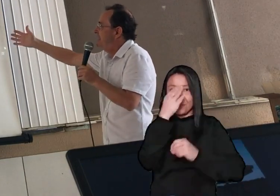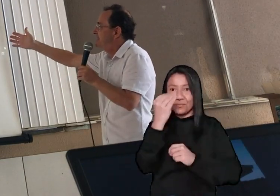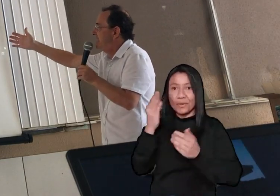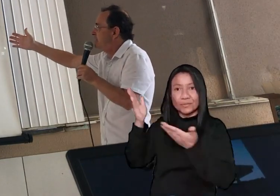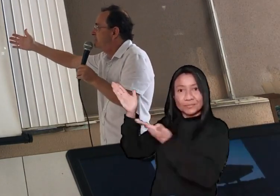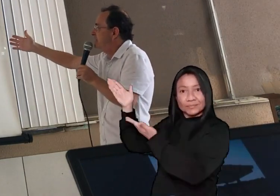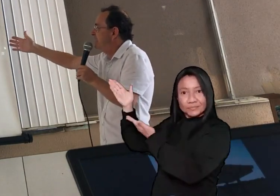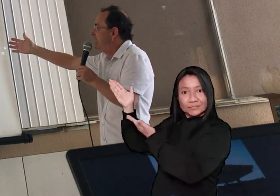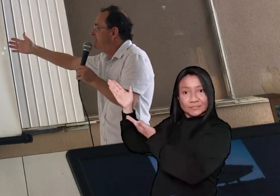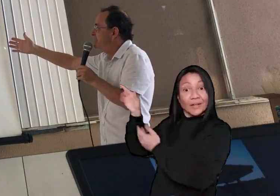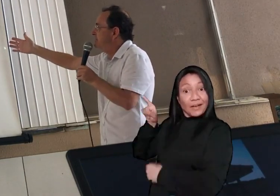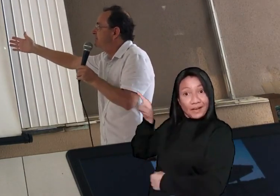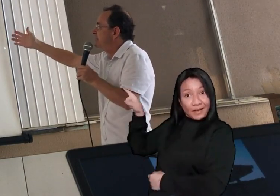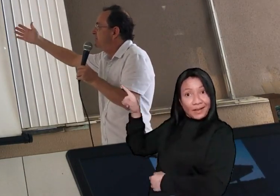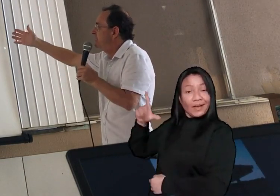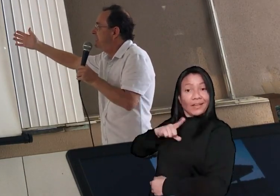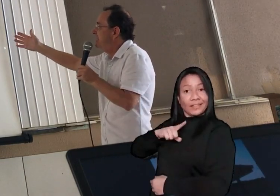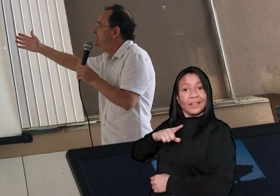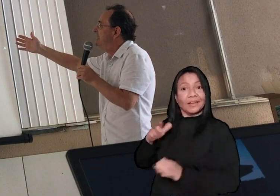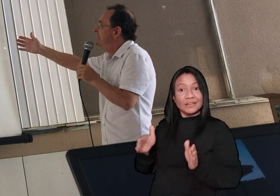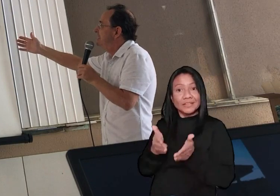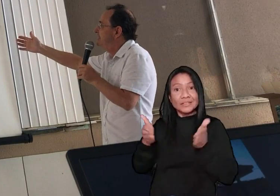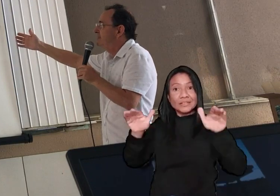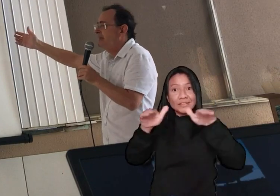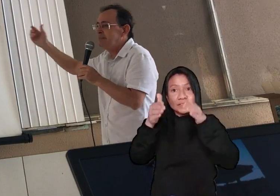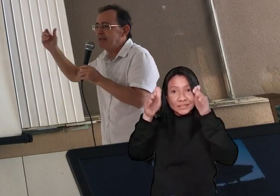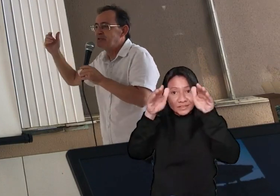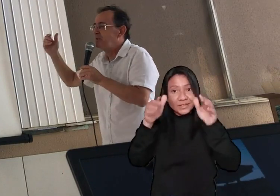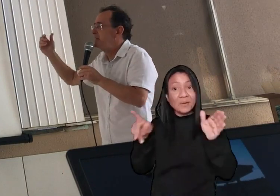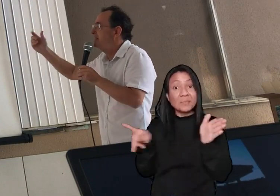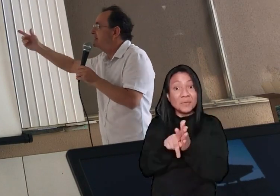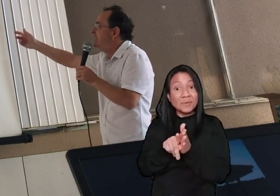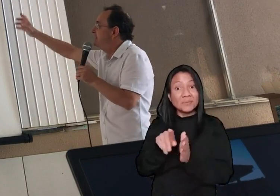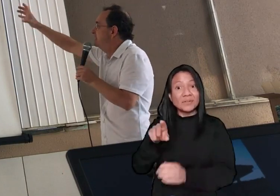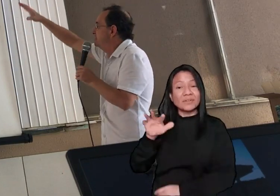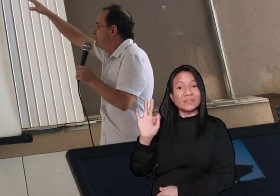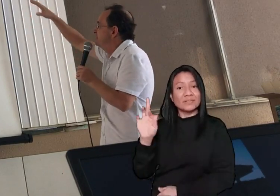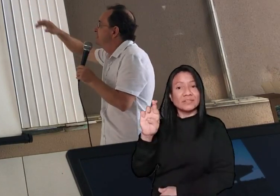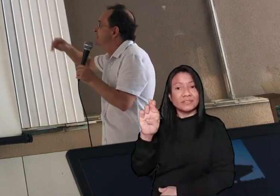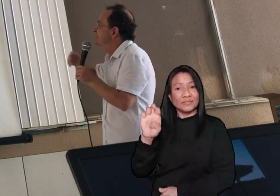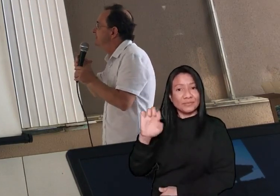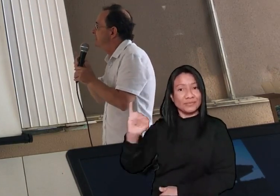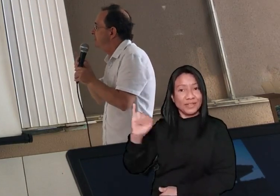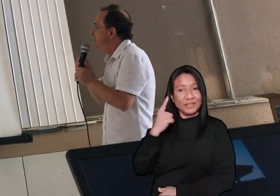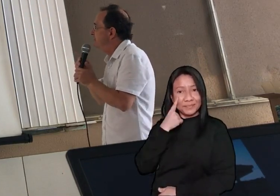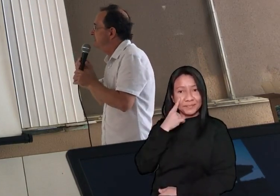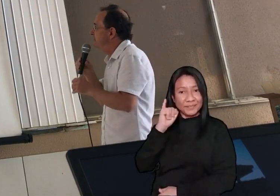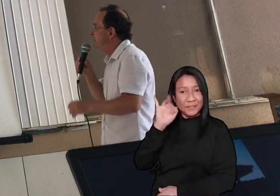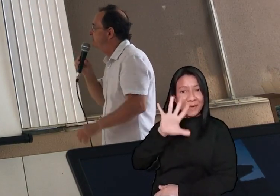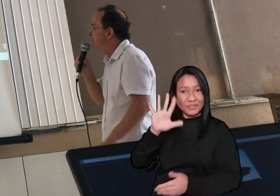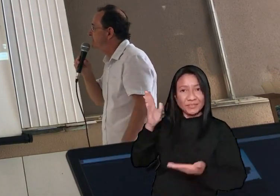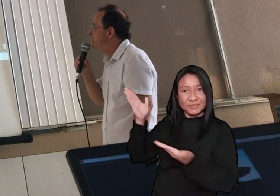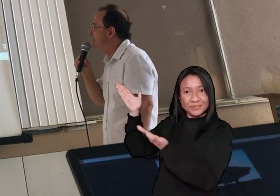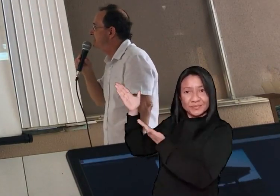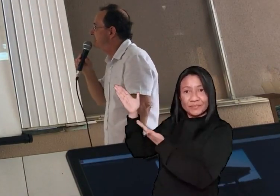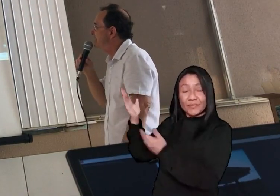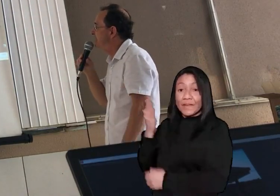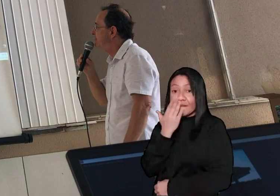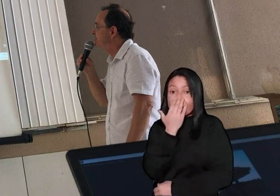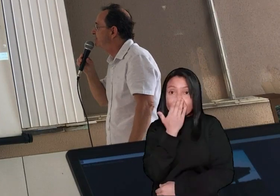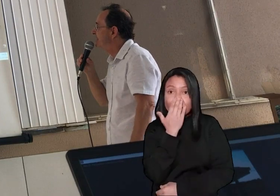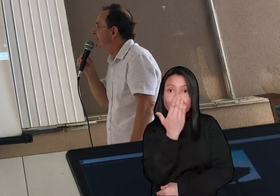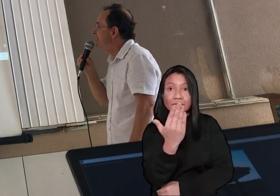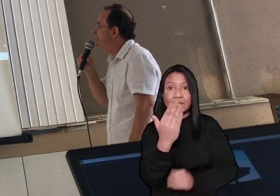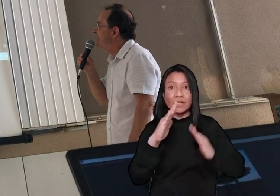Só que a estátua deles fica de frente para a escola. Aí tem uma coisa ali para proteger